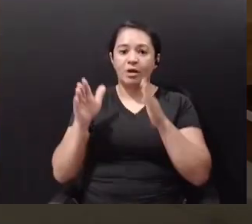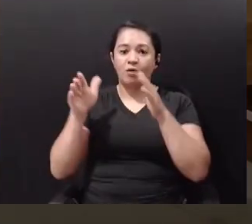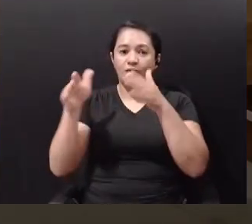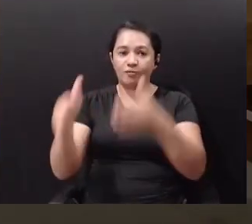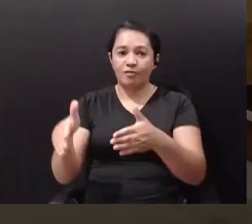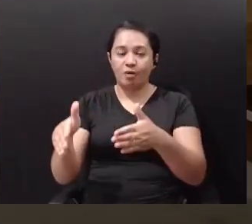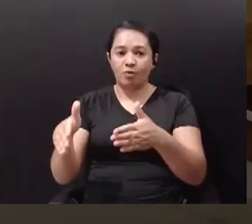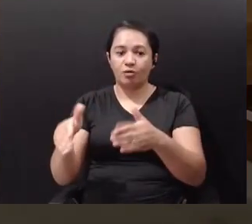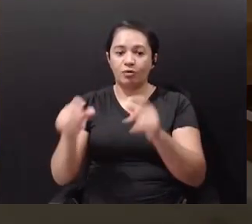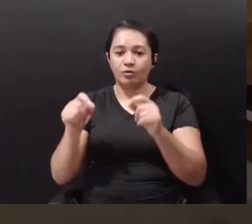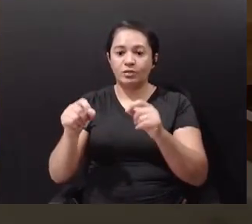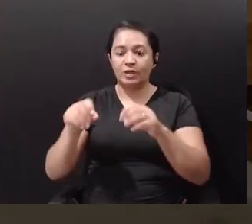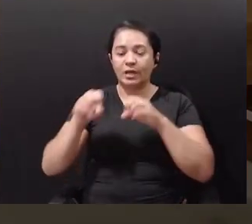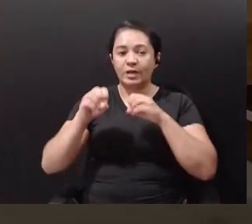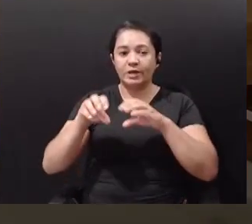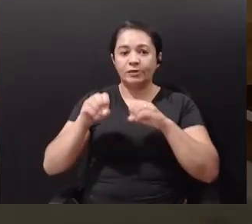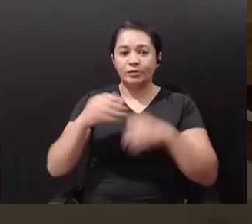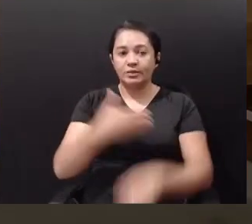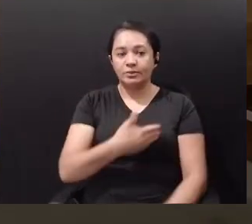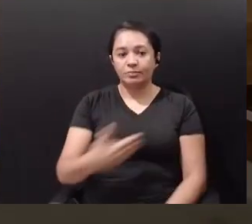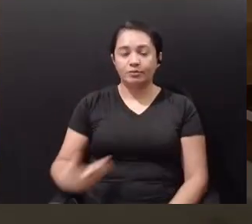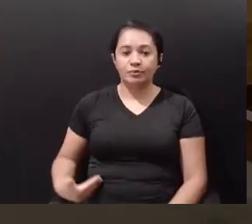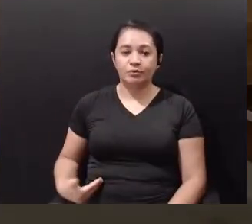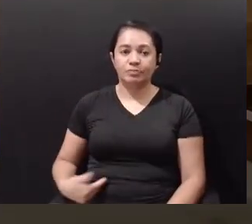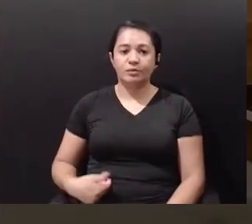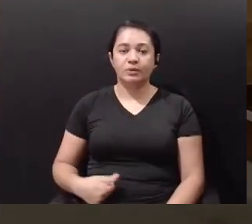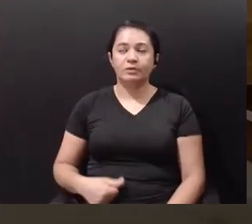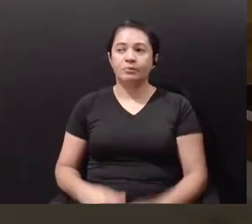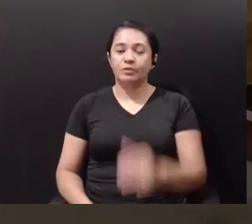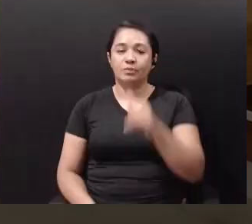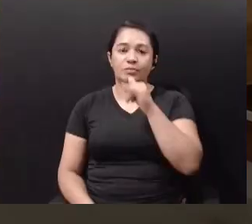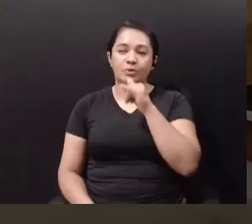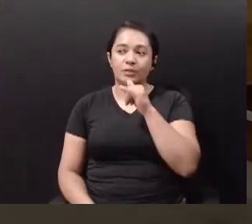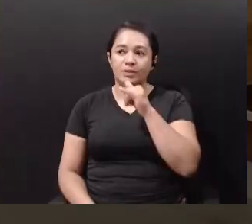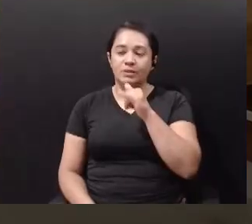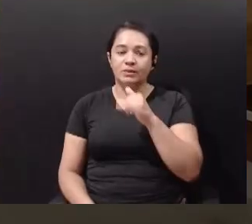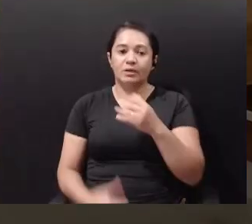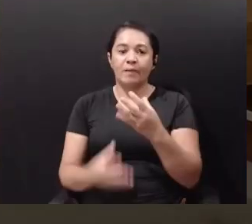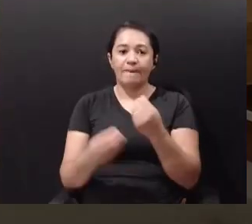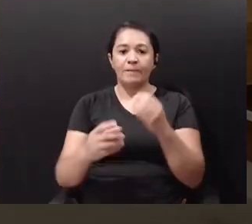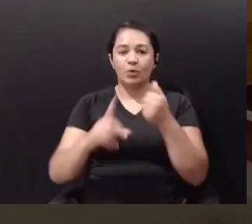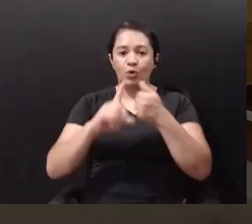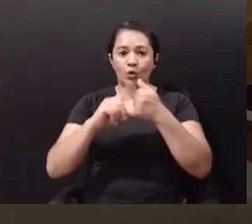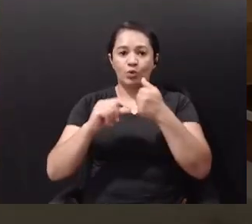educação pública, né? Havia, por exemplo, muitos artigos em jornais